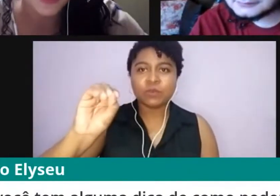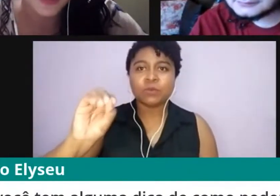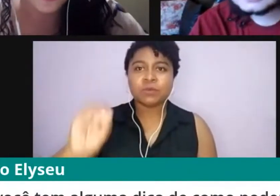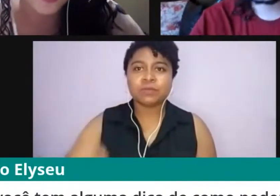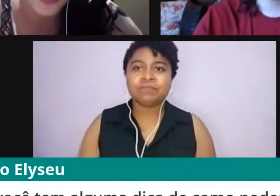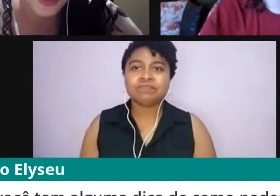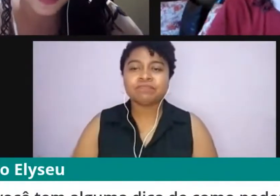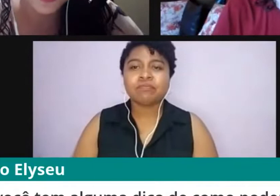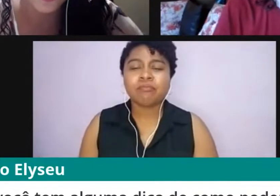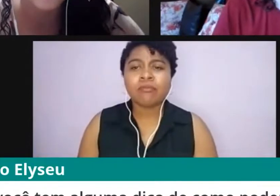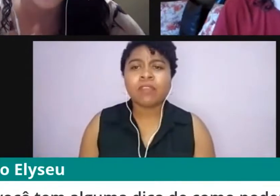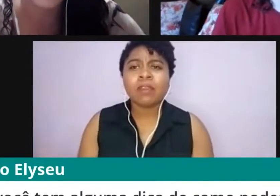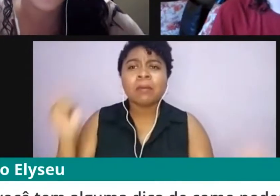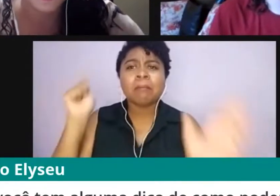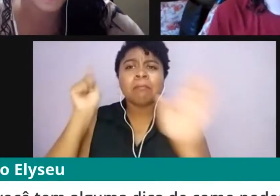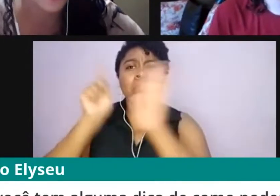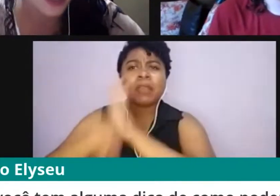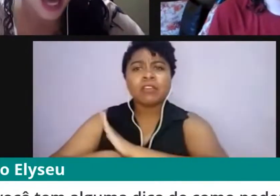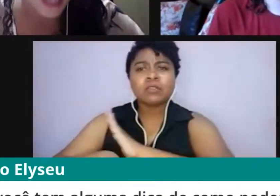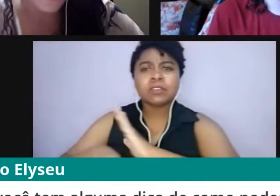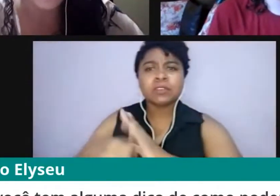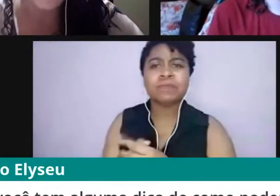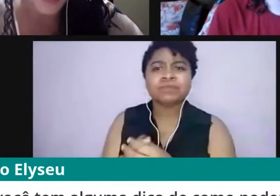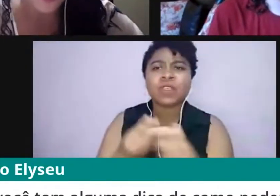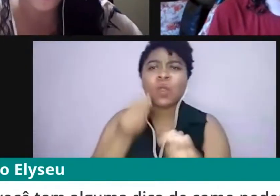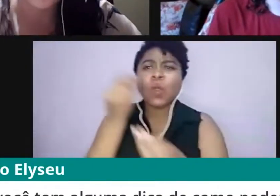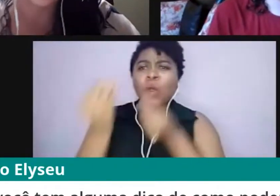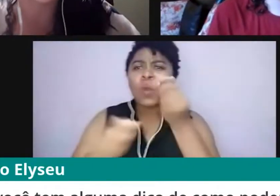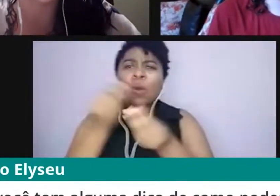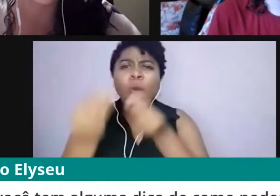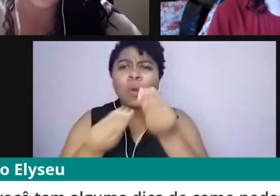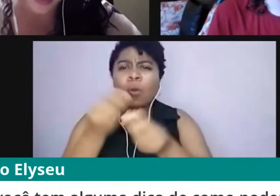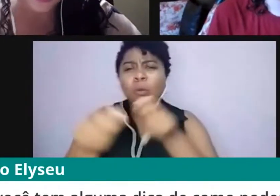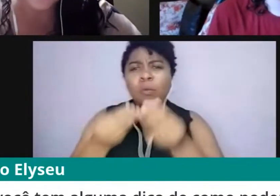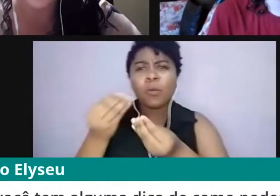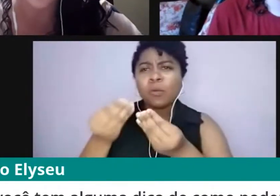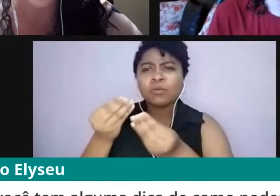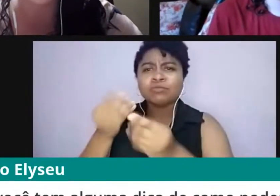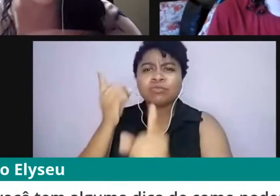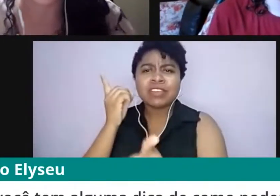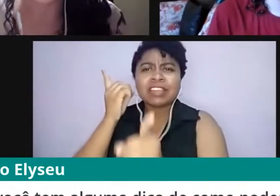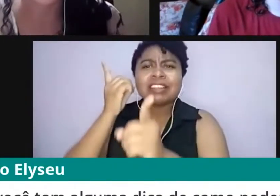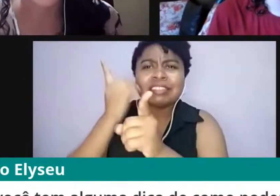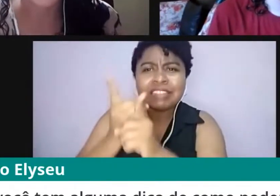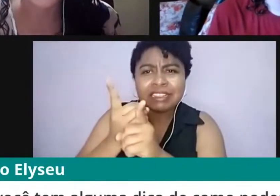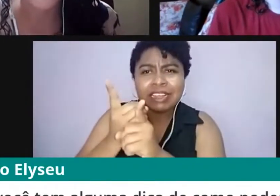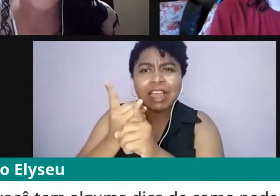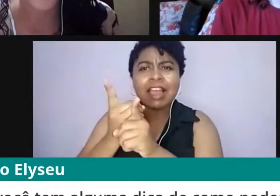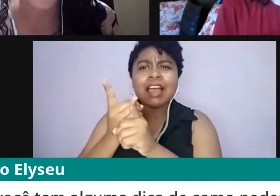Fábio, você tem alguma dica de como podemos identificar e adaptar um conteúdo didático ao RPG?